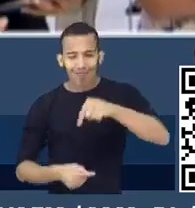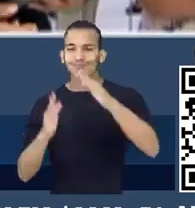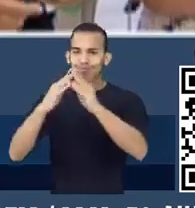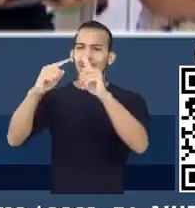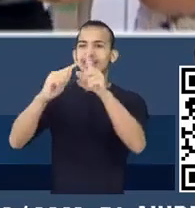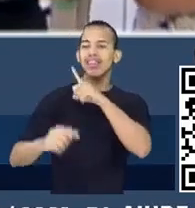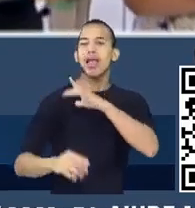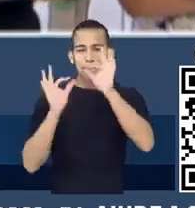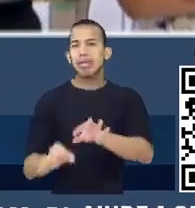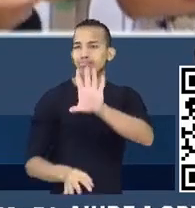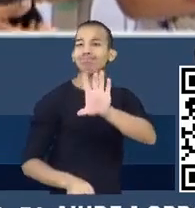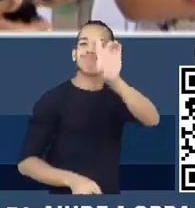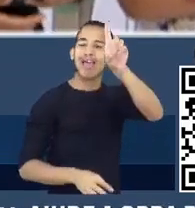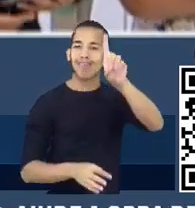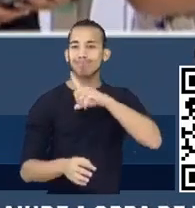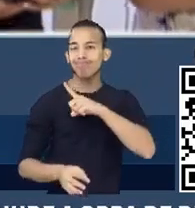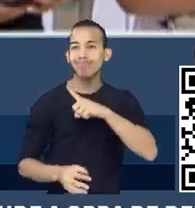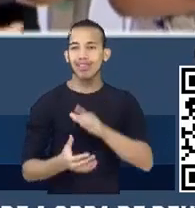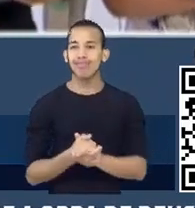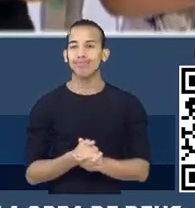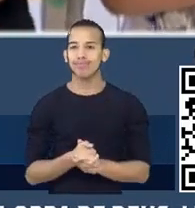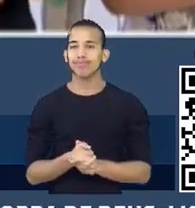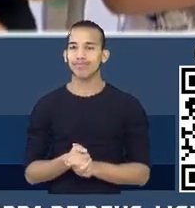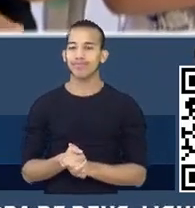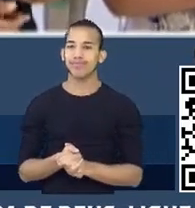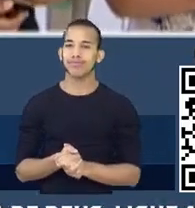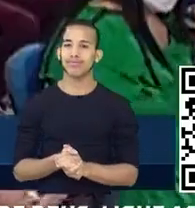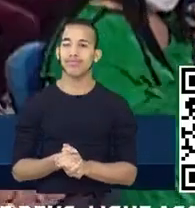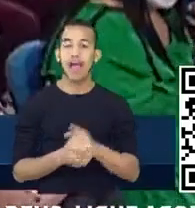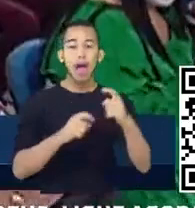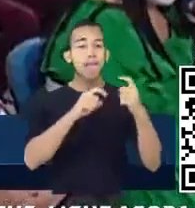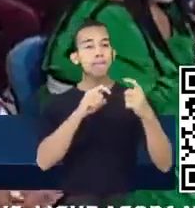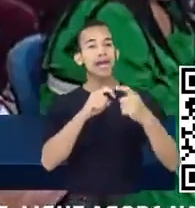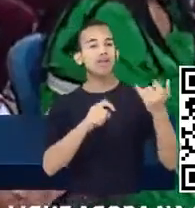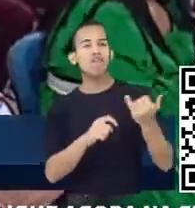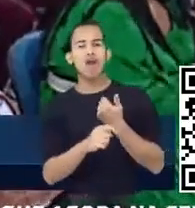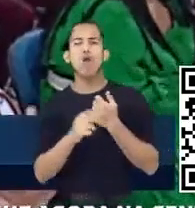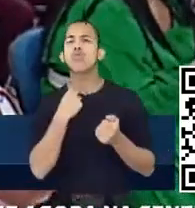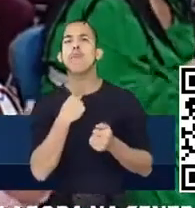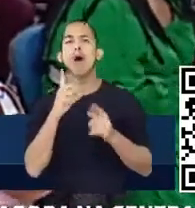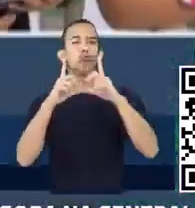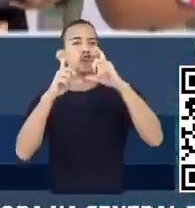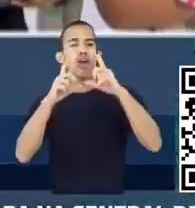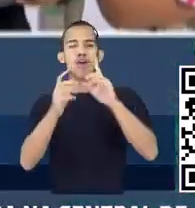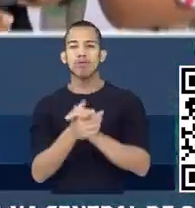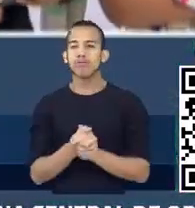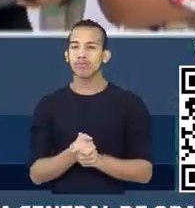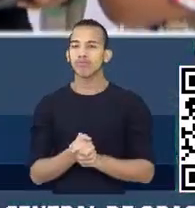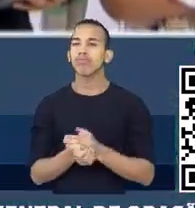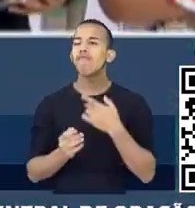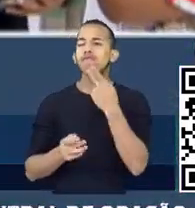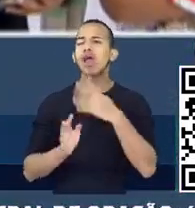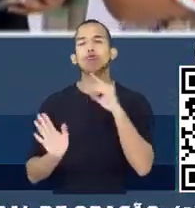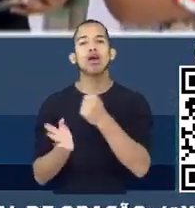vivo. Aí ele pegou e disse assim: não pode tirar foto daqui de dentro. Aí eu falei: já tirei,